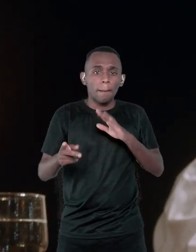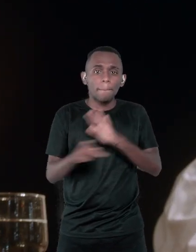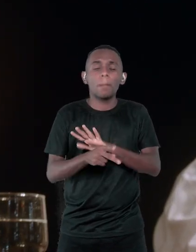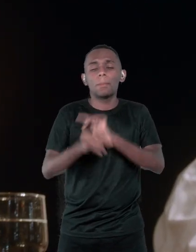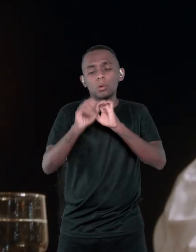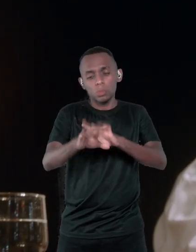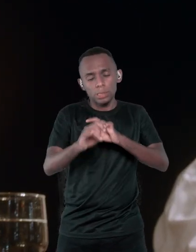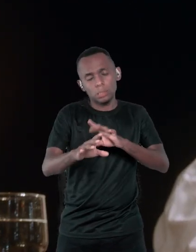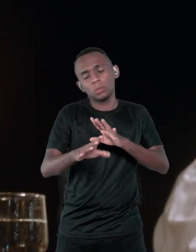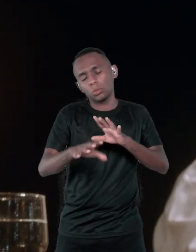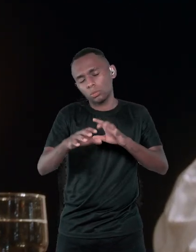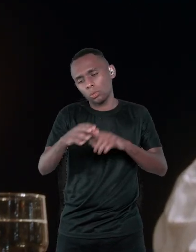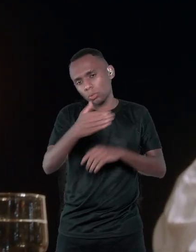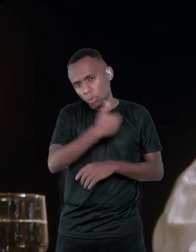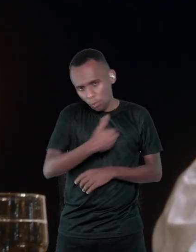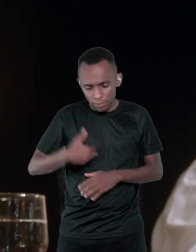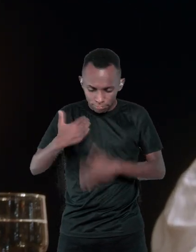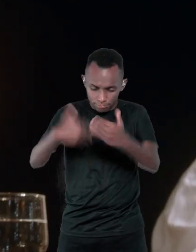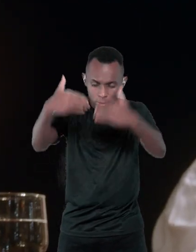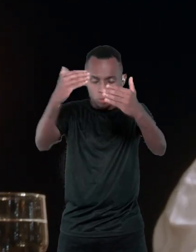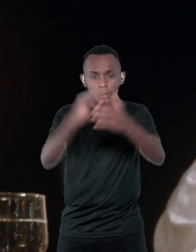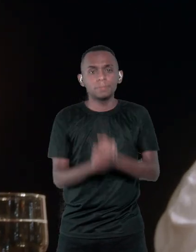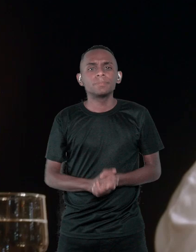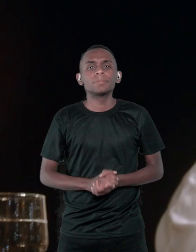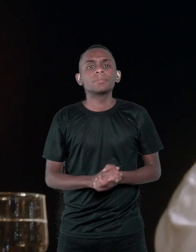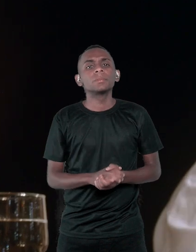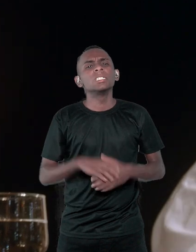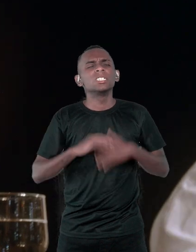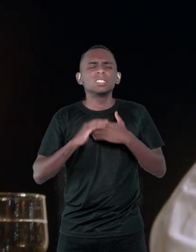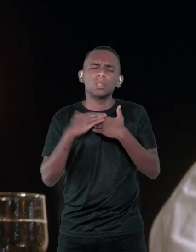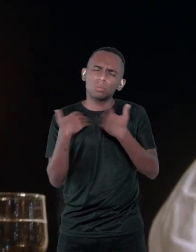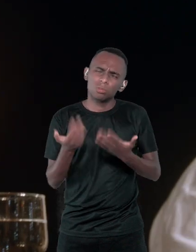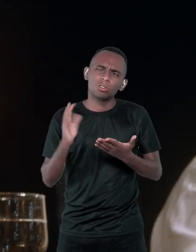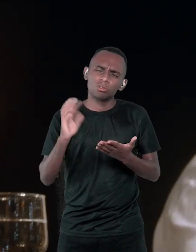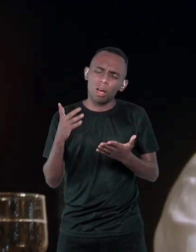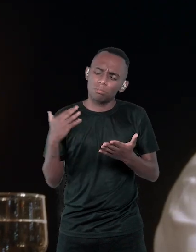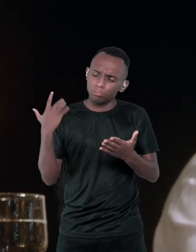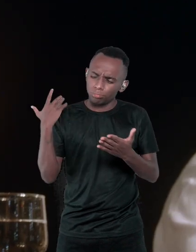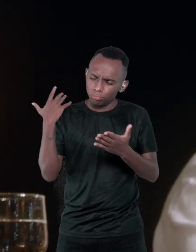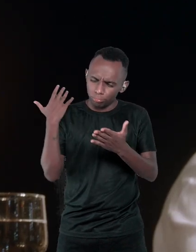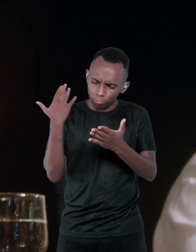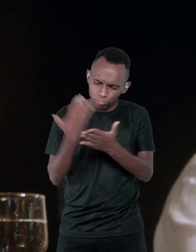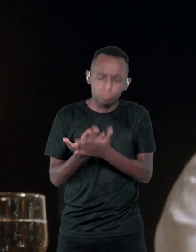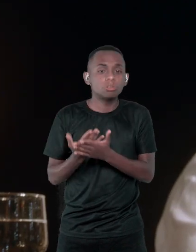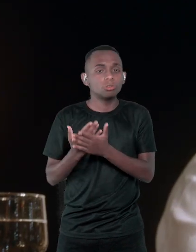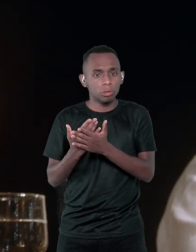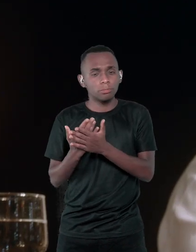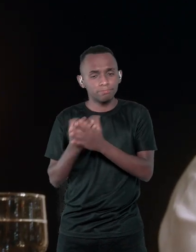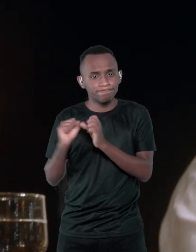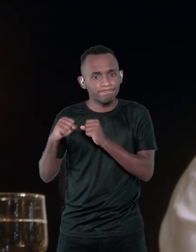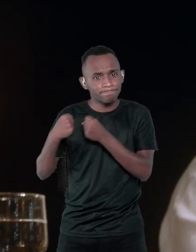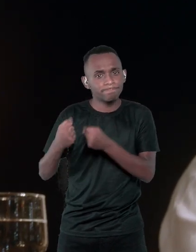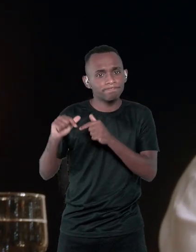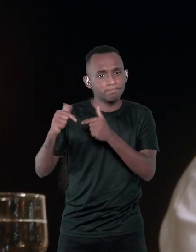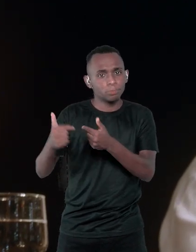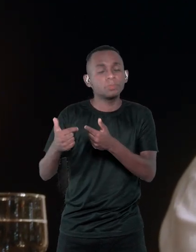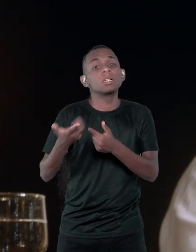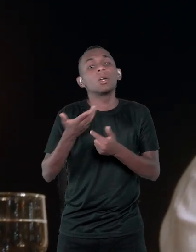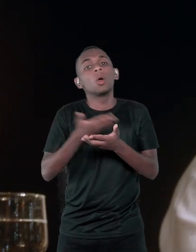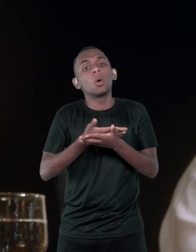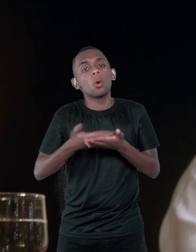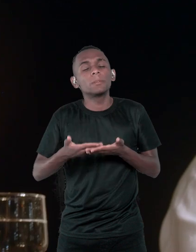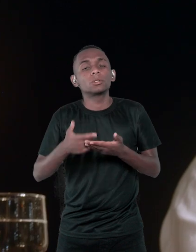pública brasileira. E a gente vem fazendo isso há muito tempo, e aí a gente começou a olhar para um